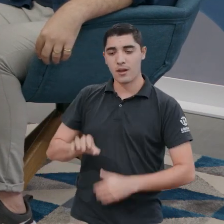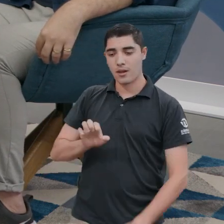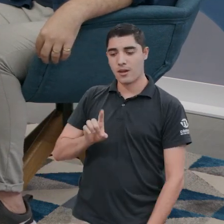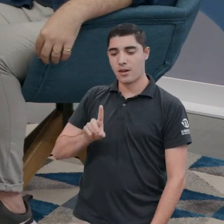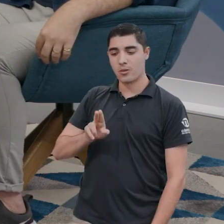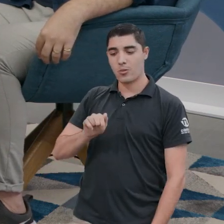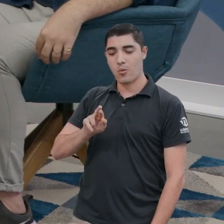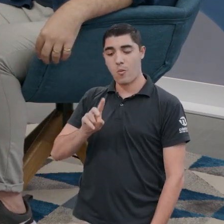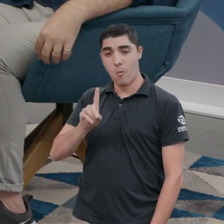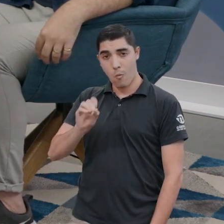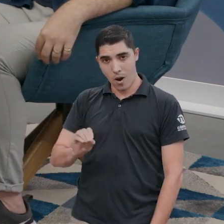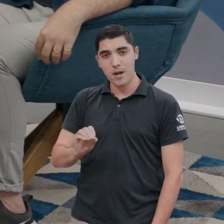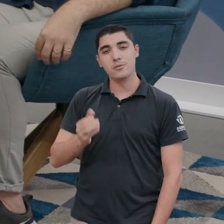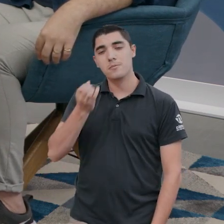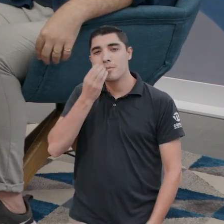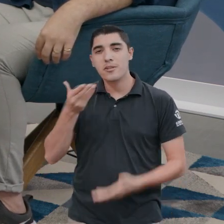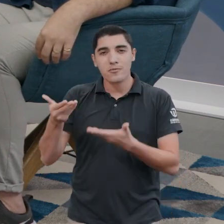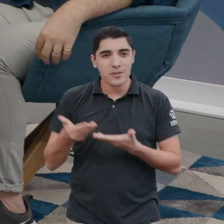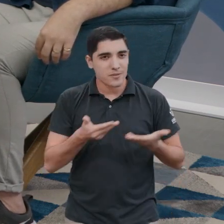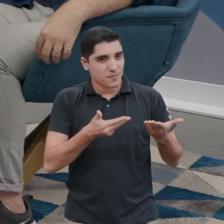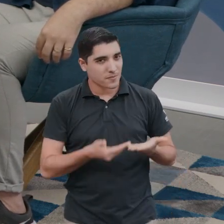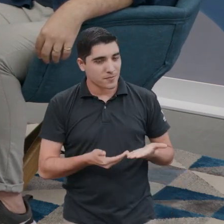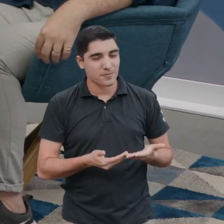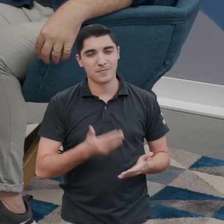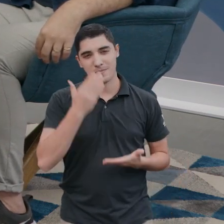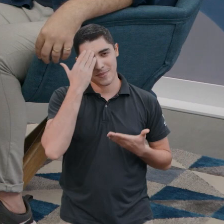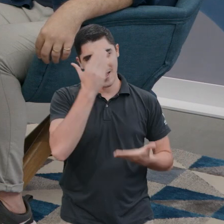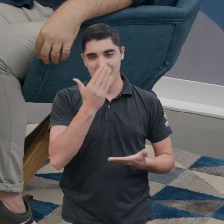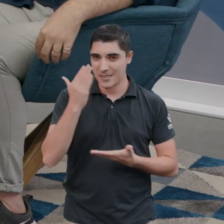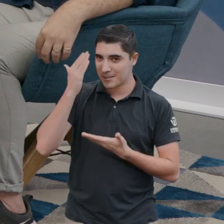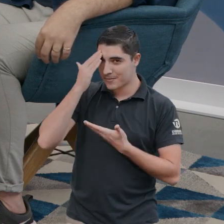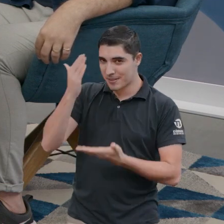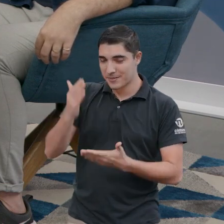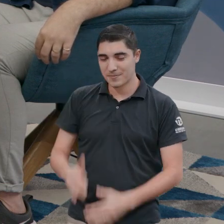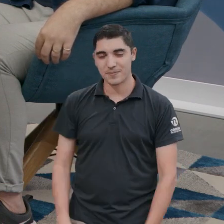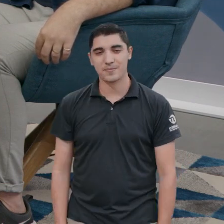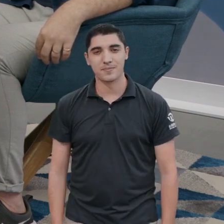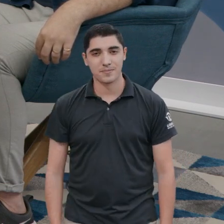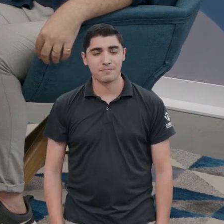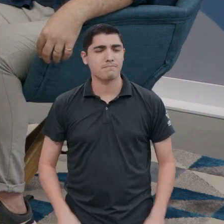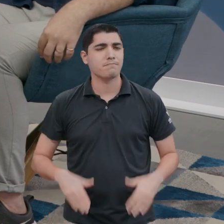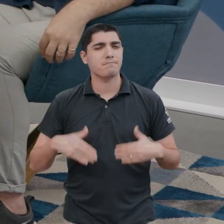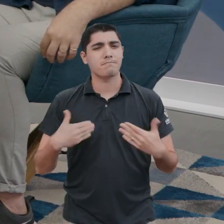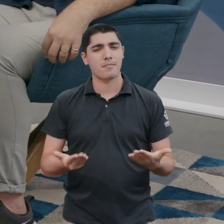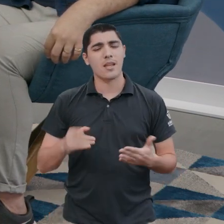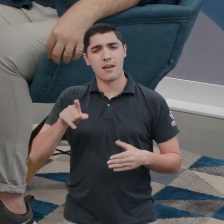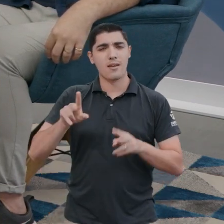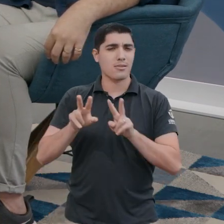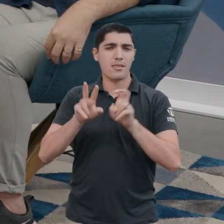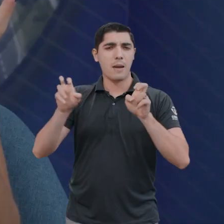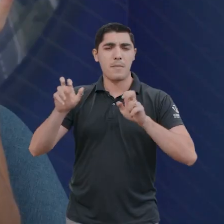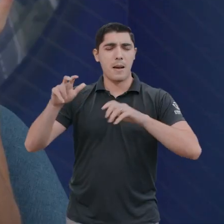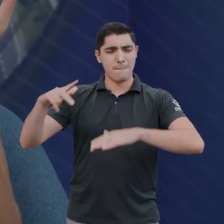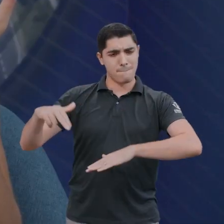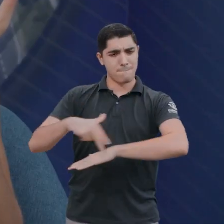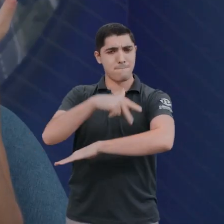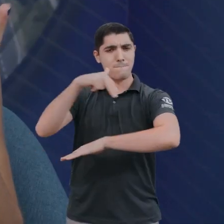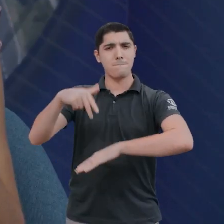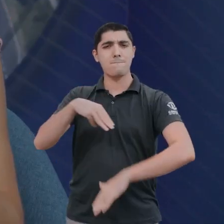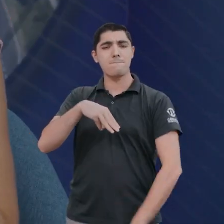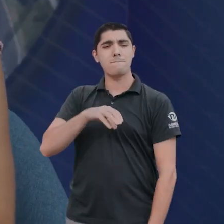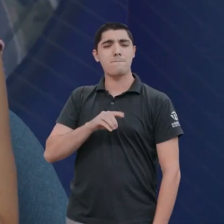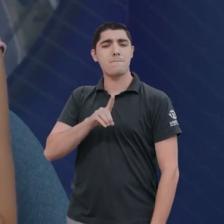empreendedor Eduardo Fernandes. Sejam muito bem-vindos. Muito Obrigada. Muito obrigado. Bom, esse termo moda